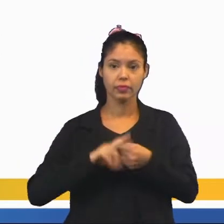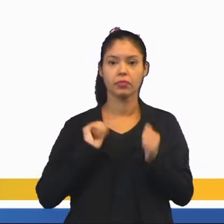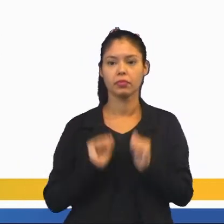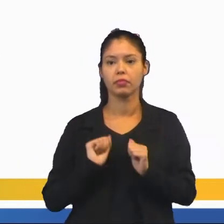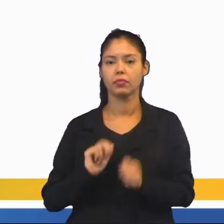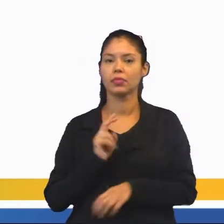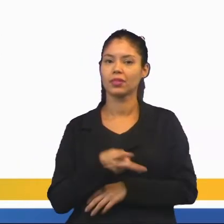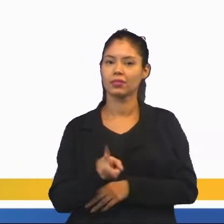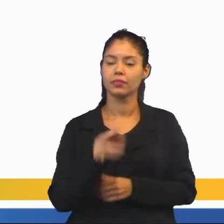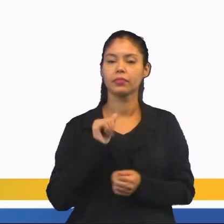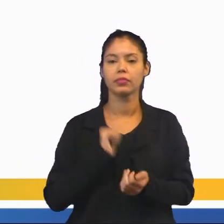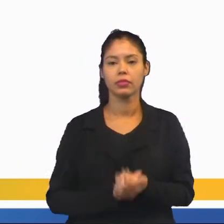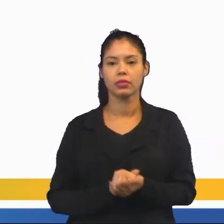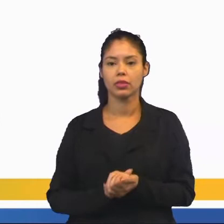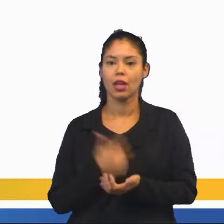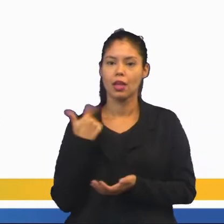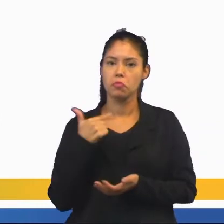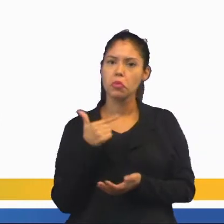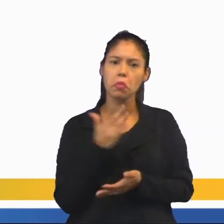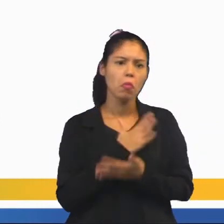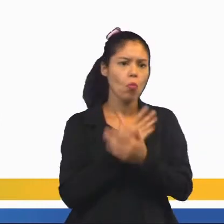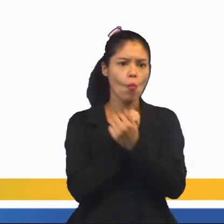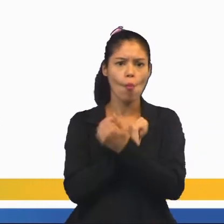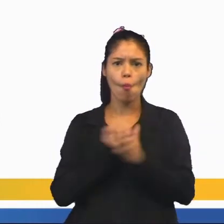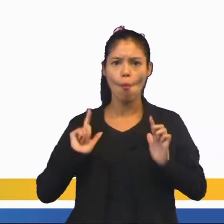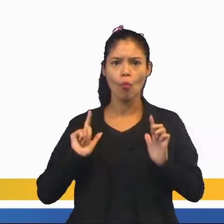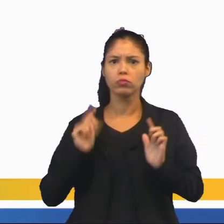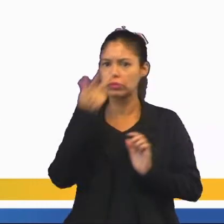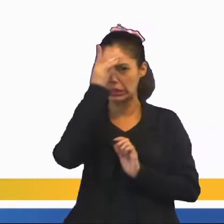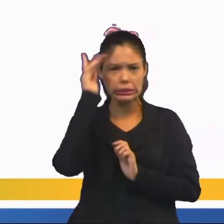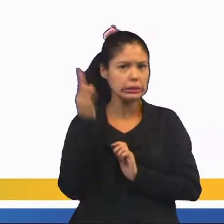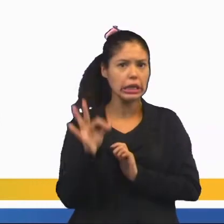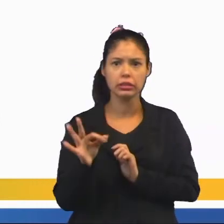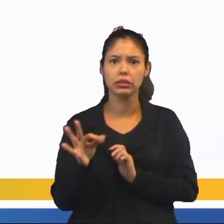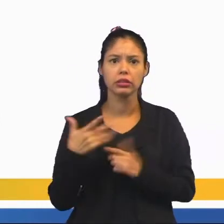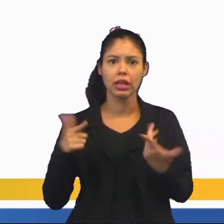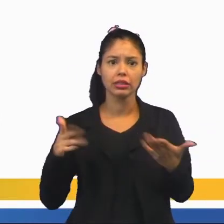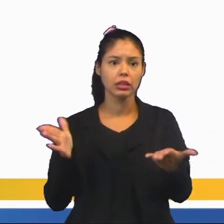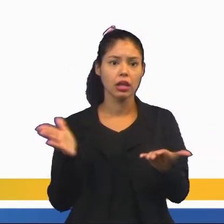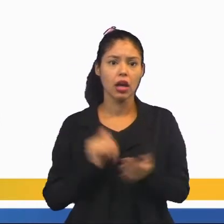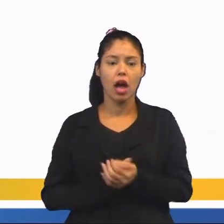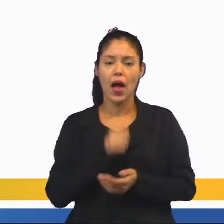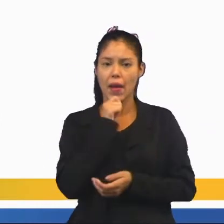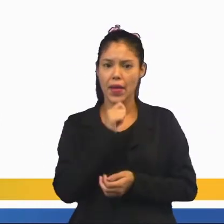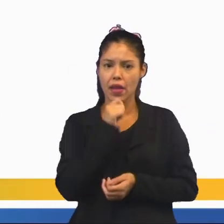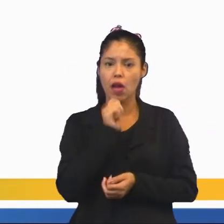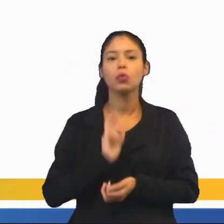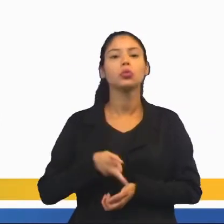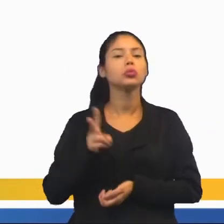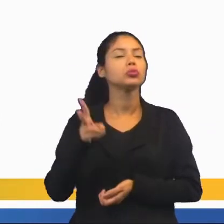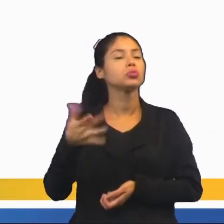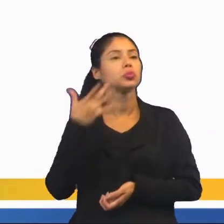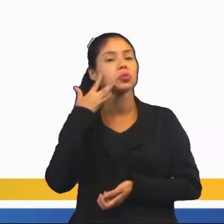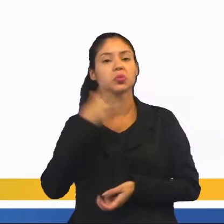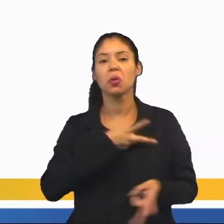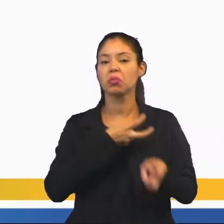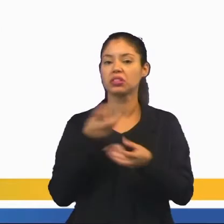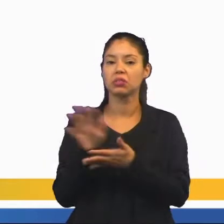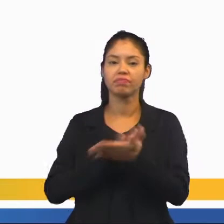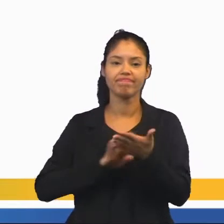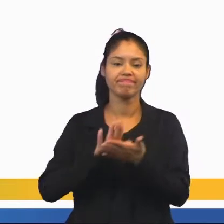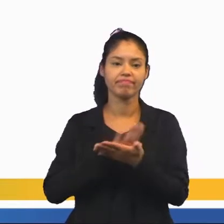vírus pode permanecer sem sintomas e, mais uma vez, deixa a infecção passar